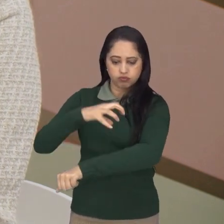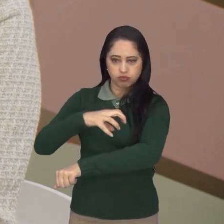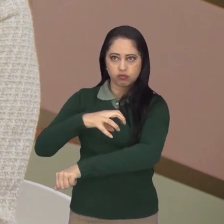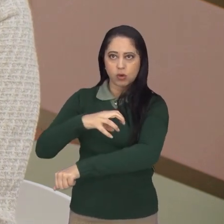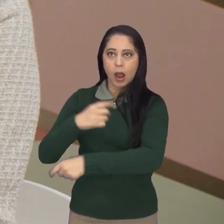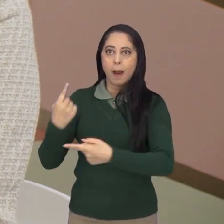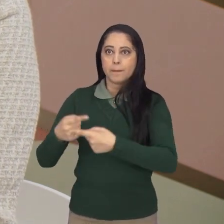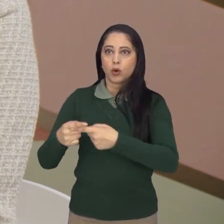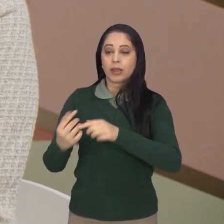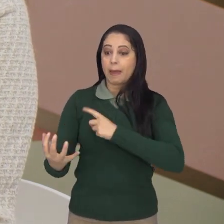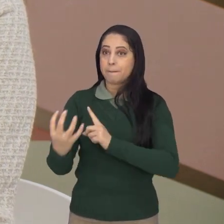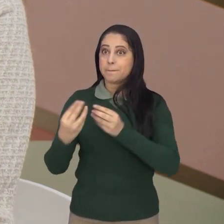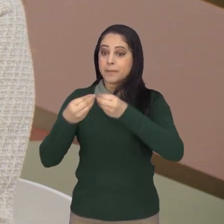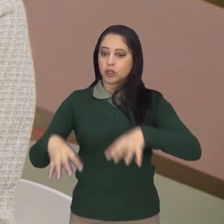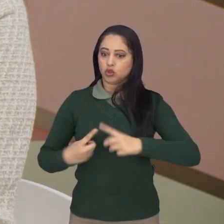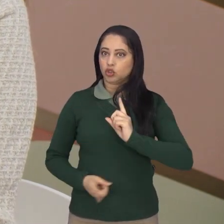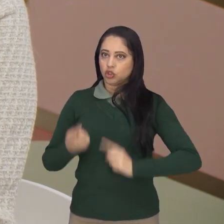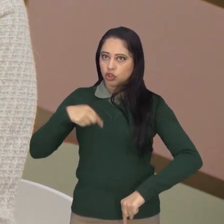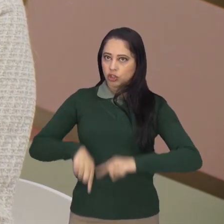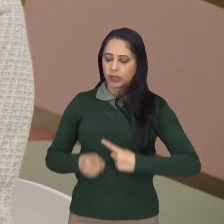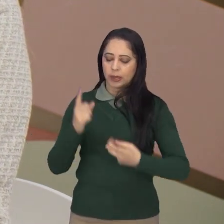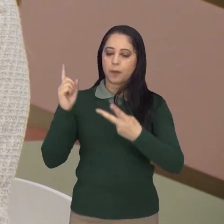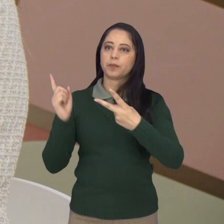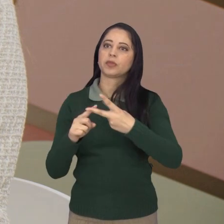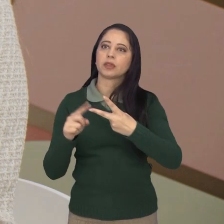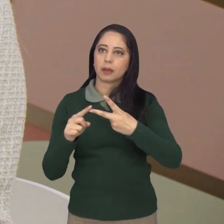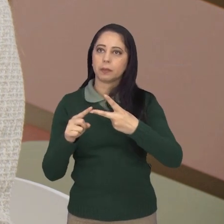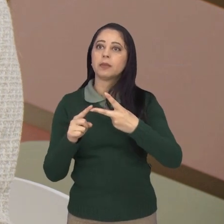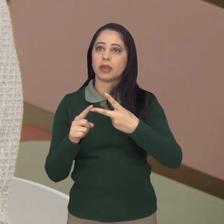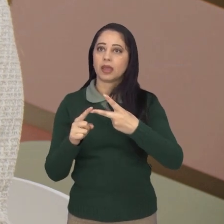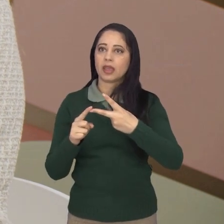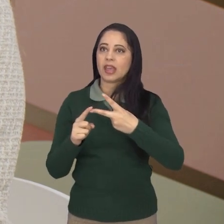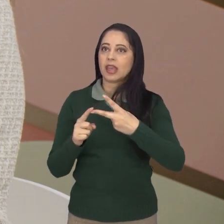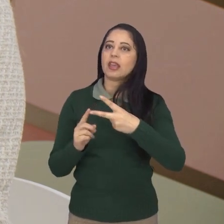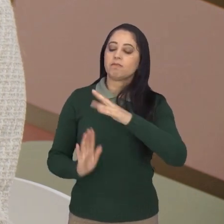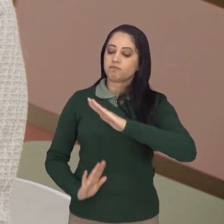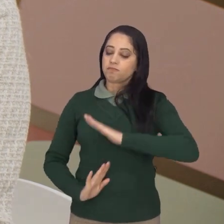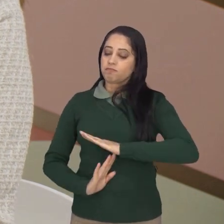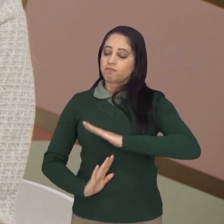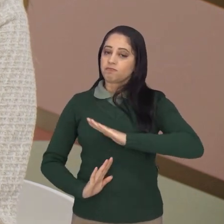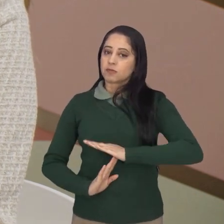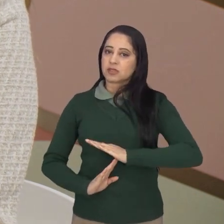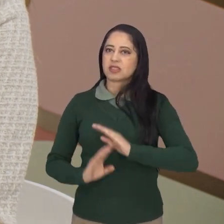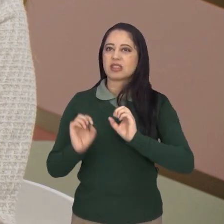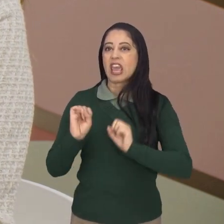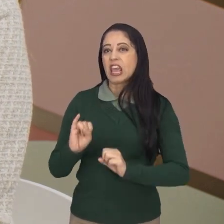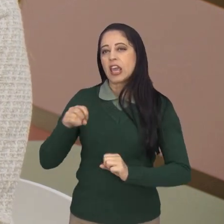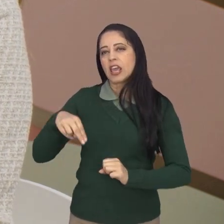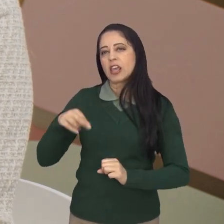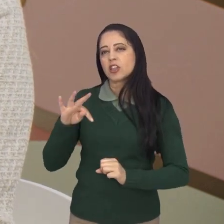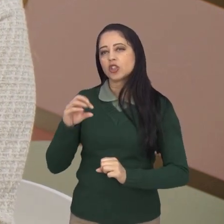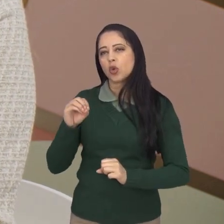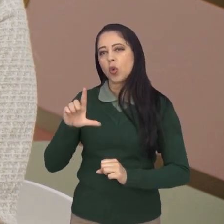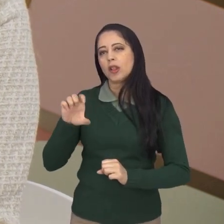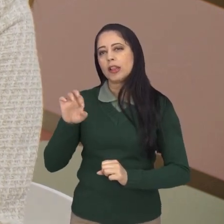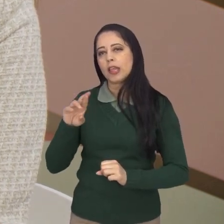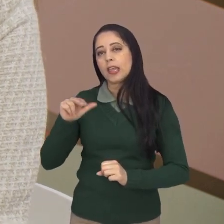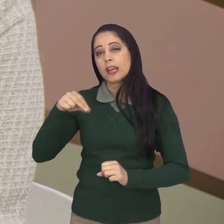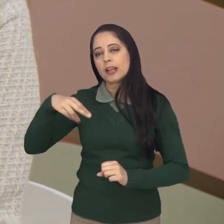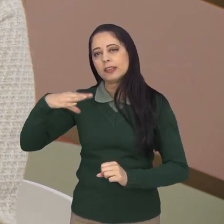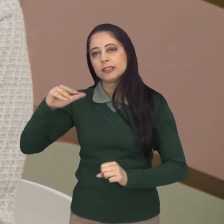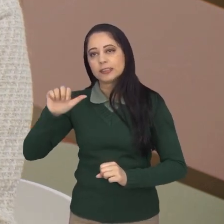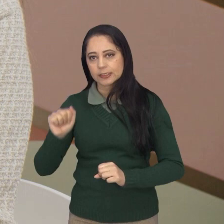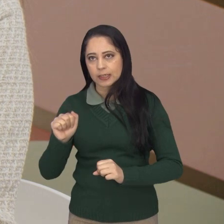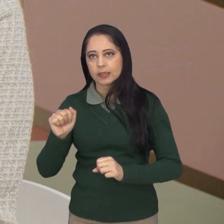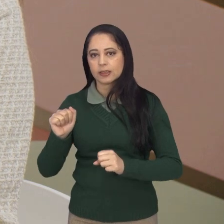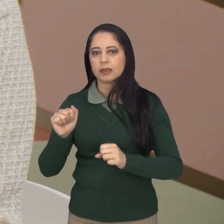sistema imunológico. A intolerância, ela também é uma reação adversa ao alimento, mas ela pode ser de várias causas. E aqui a gente não vai envolver